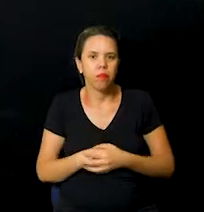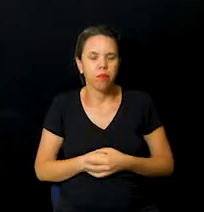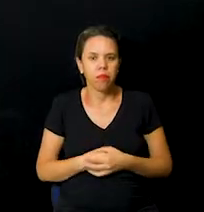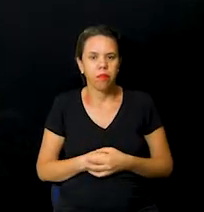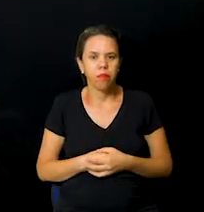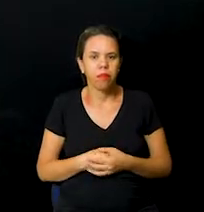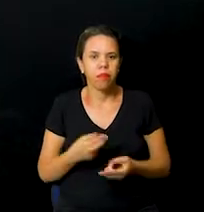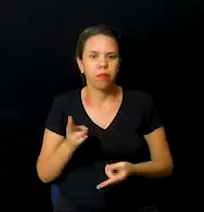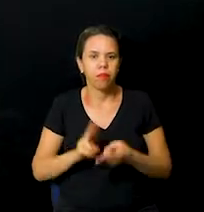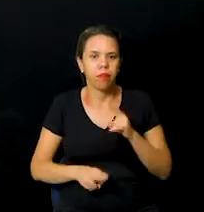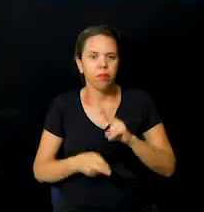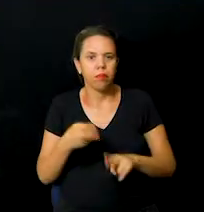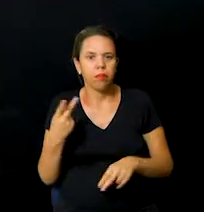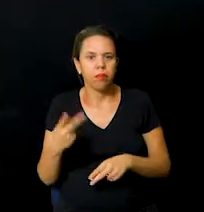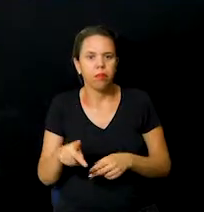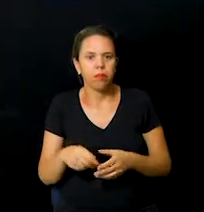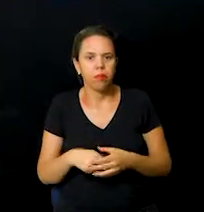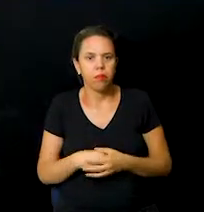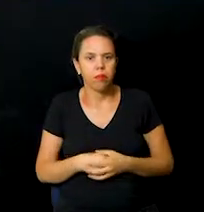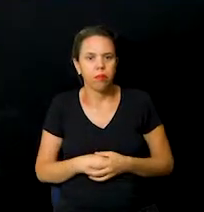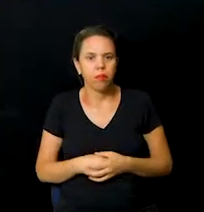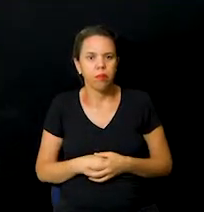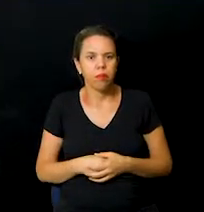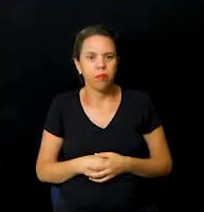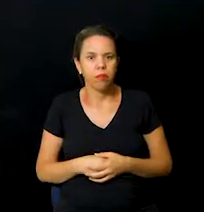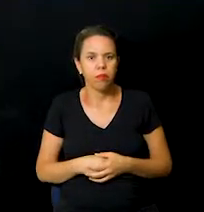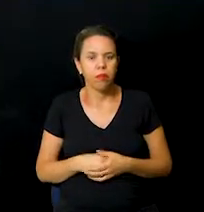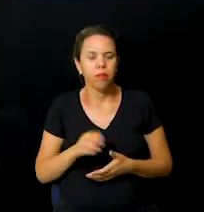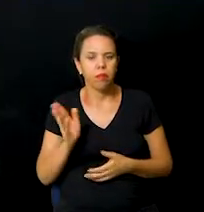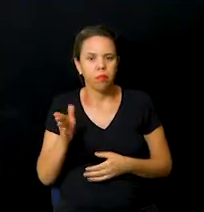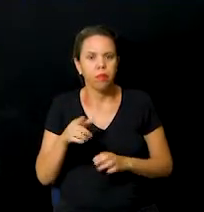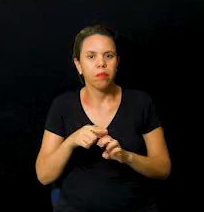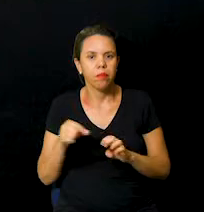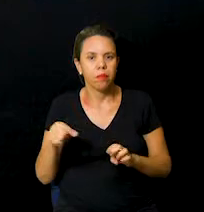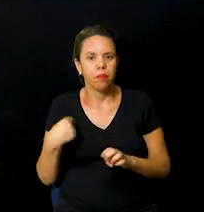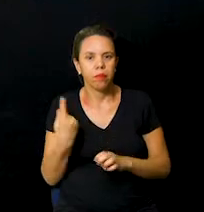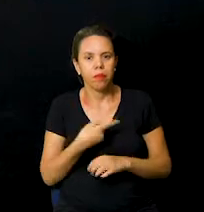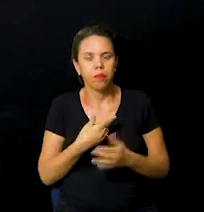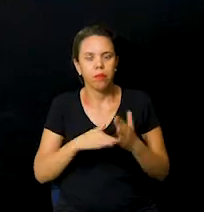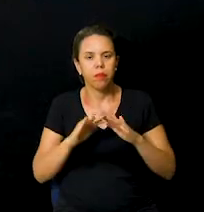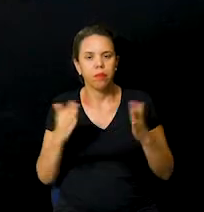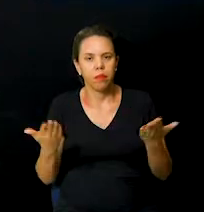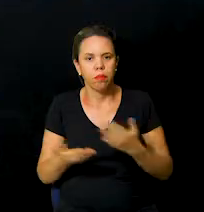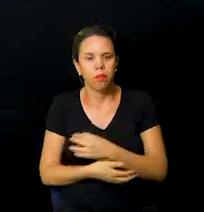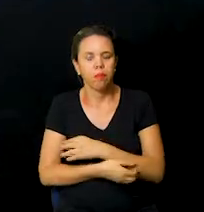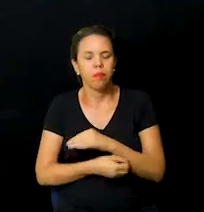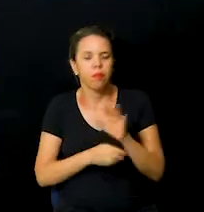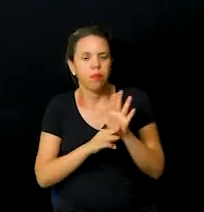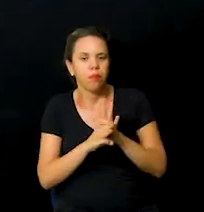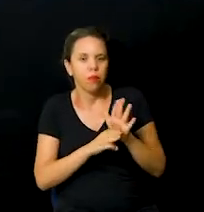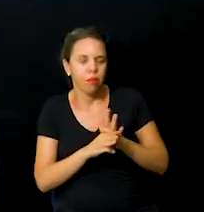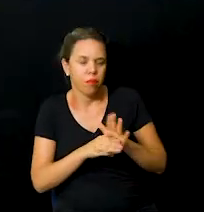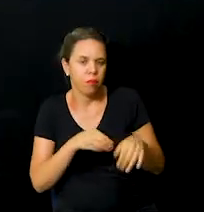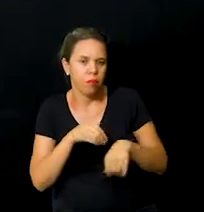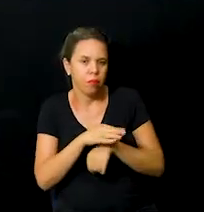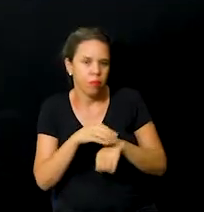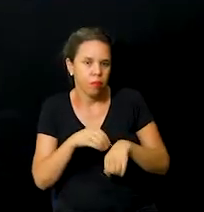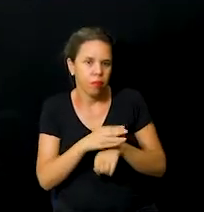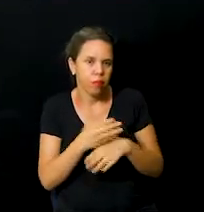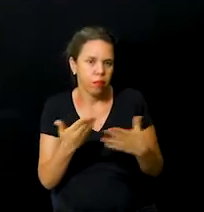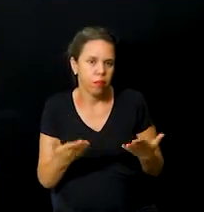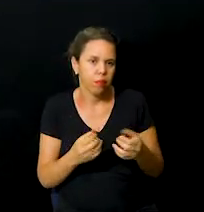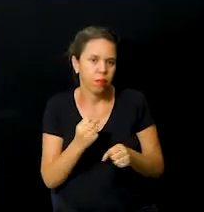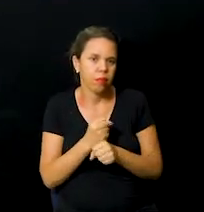trabalham as habilidades delas? Elas já empreendem. A nossa escola hoje, essa metodologia que a